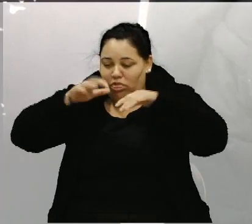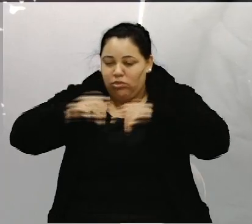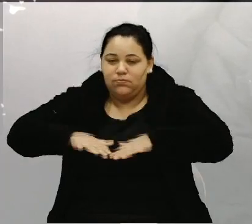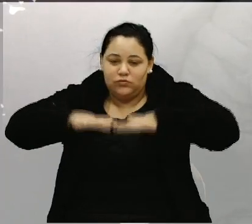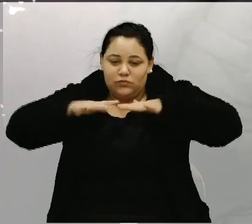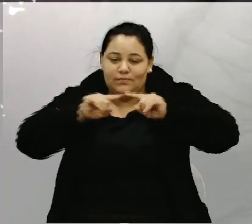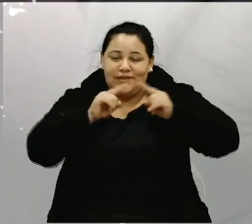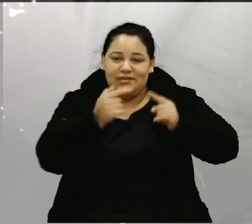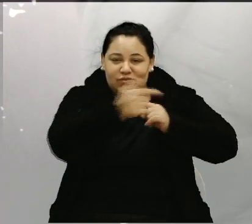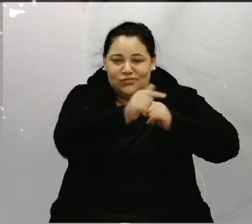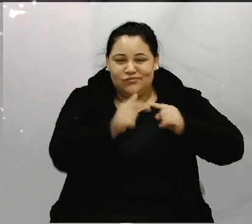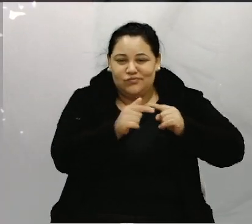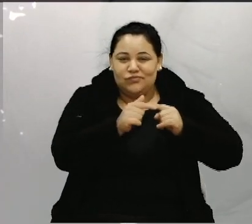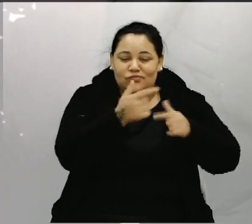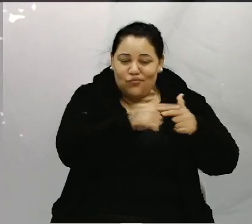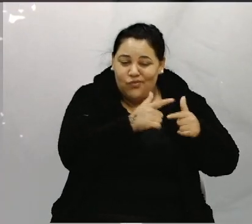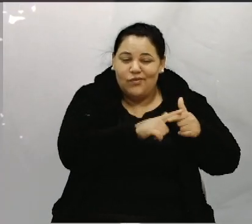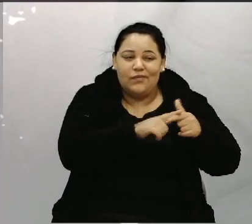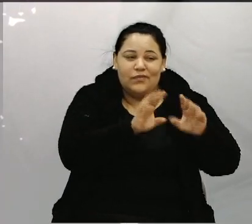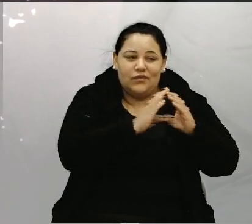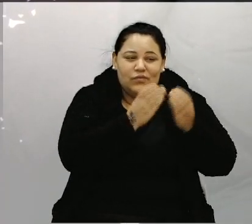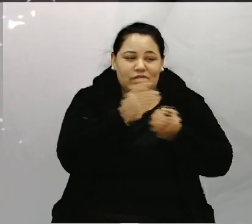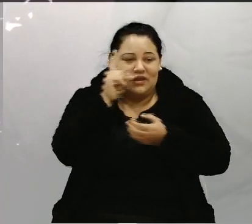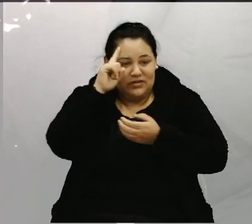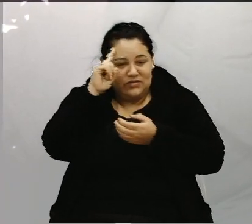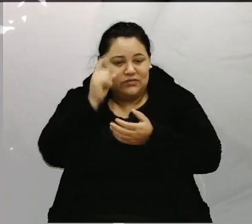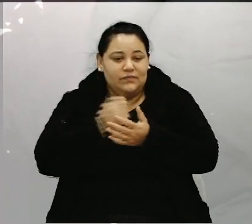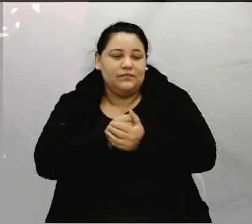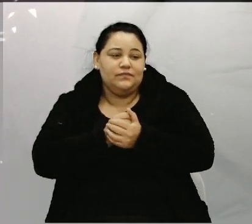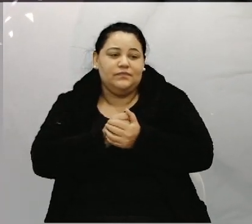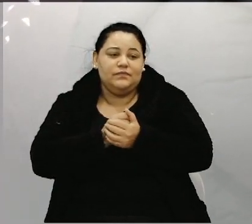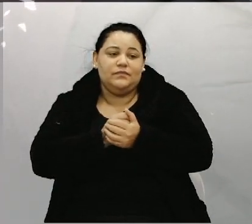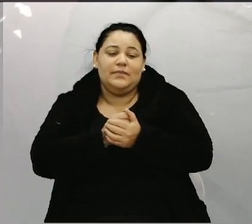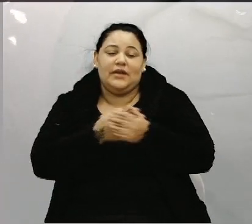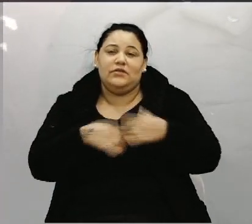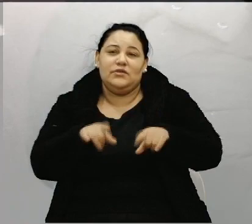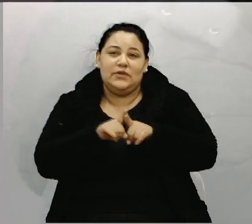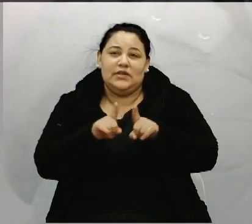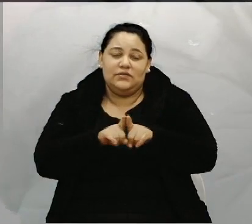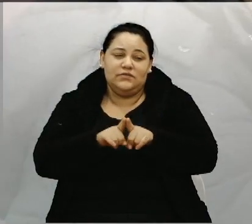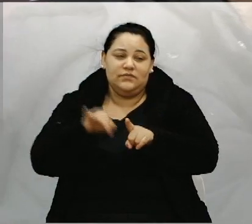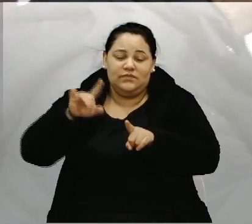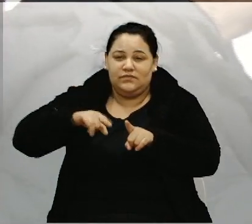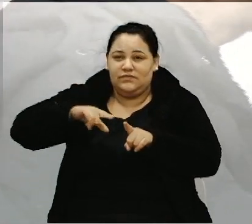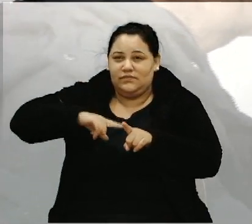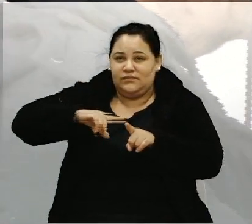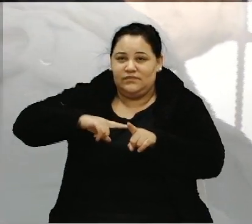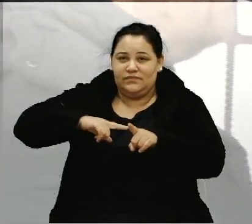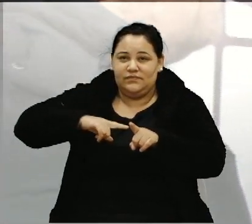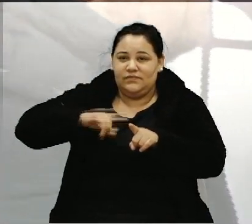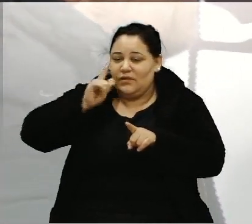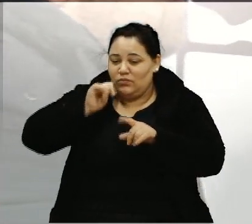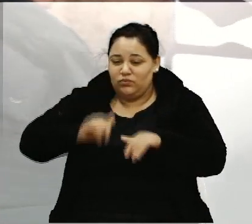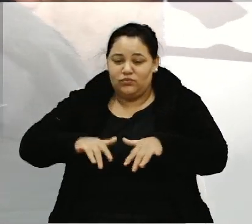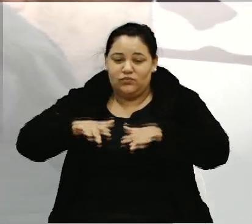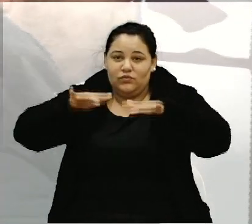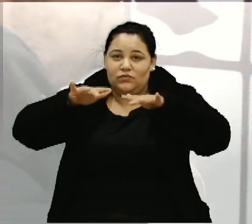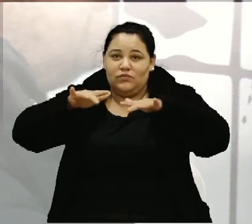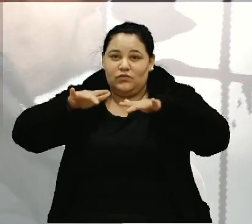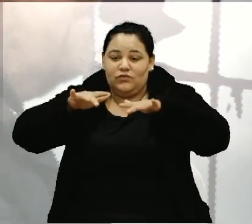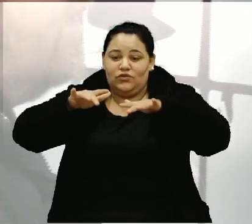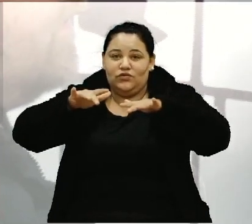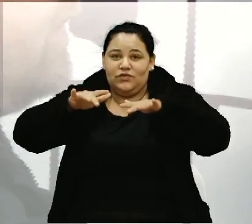comunidade, vereador. Trouxe uma relação de bairro das pessoas mais necessitadas, que mais sofreram por alagamentos de Caxias do Sul, o